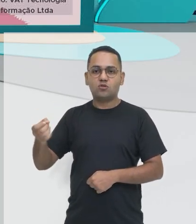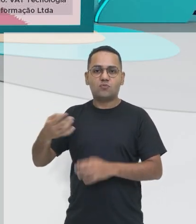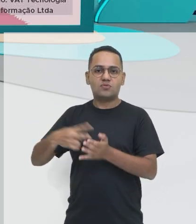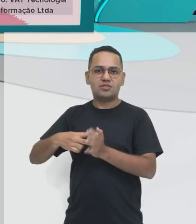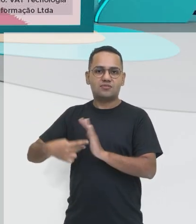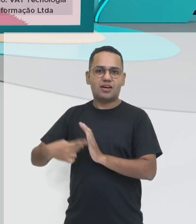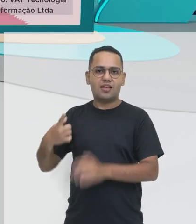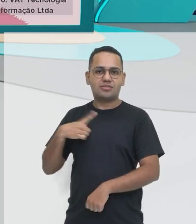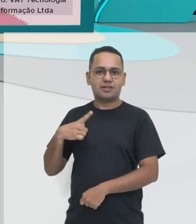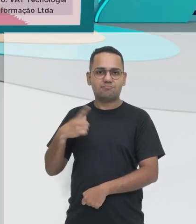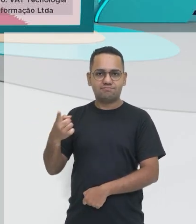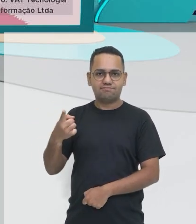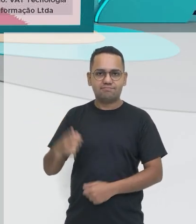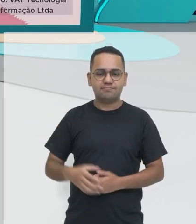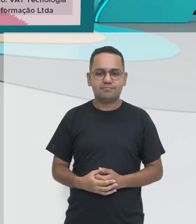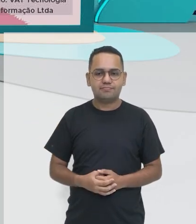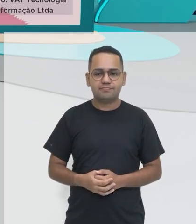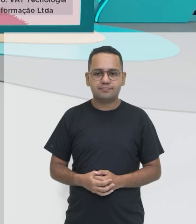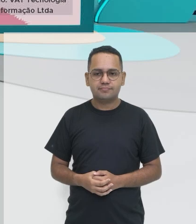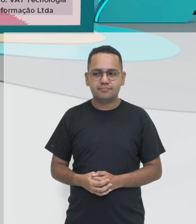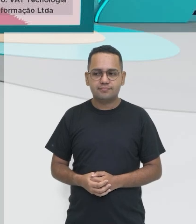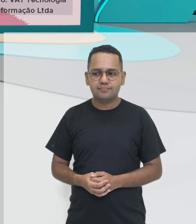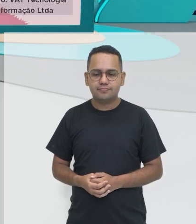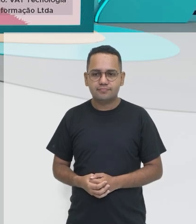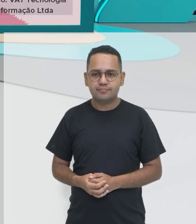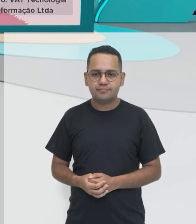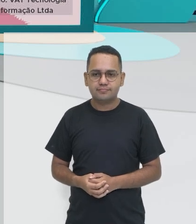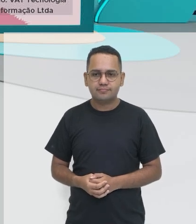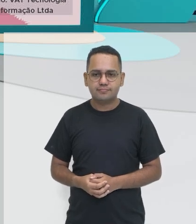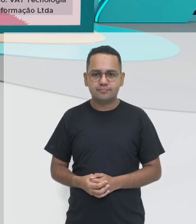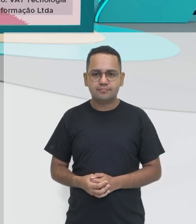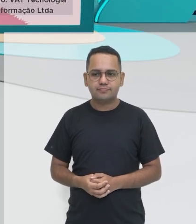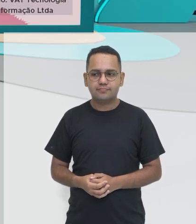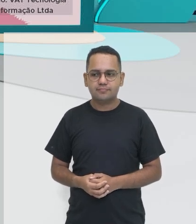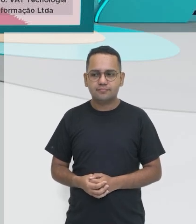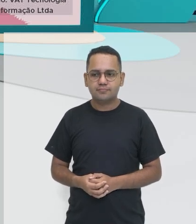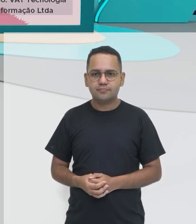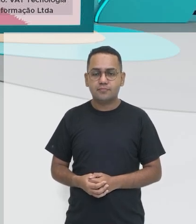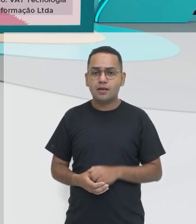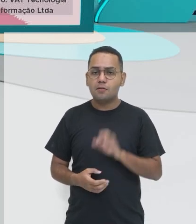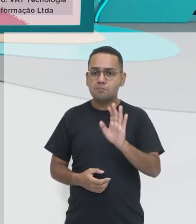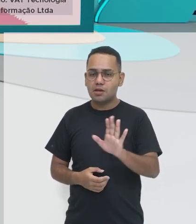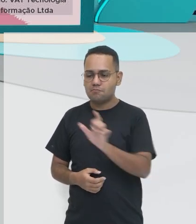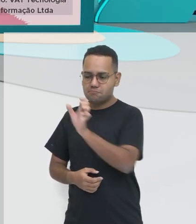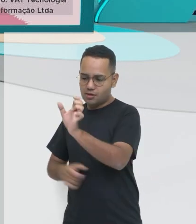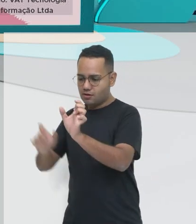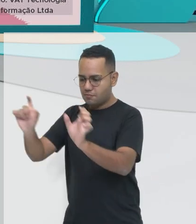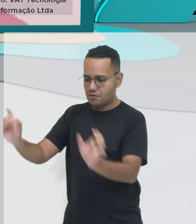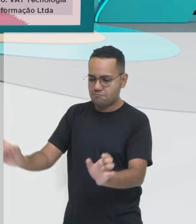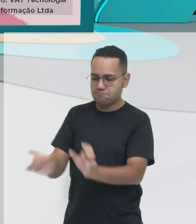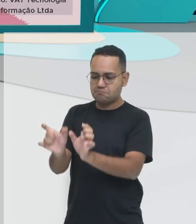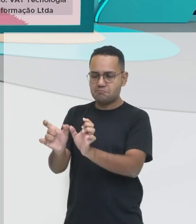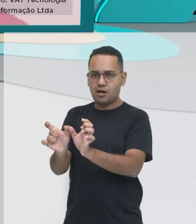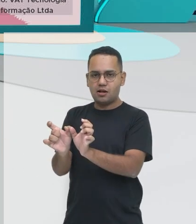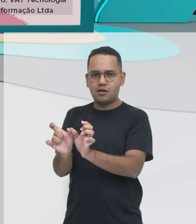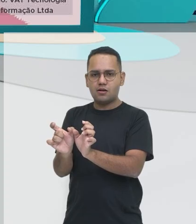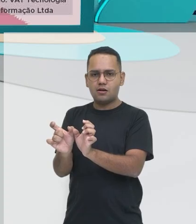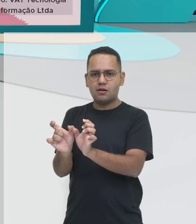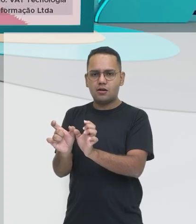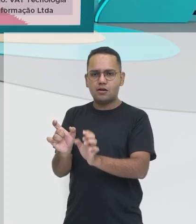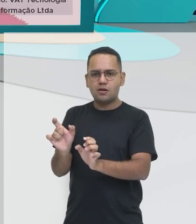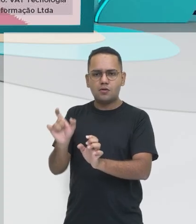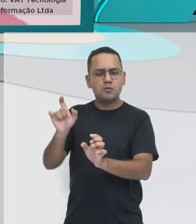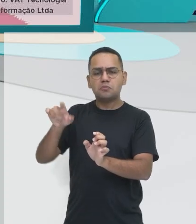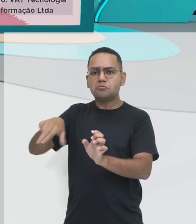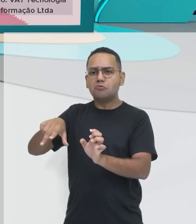Então, esse pronome reflexivo aqui, tá? Quando eu junto ele com a preposição, ele não é mais necessariamente um